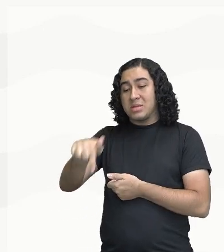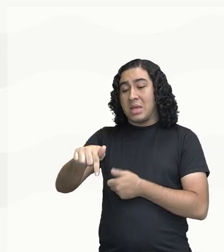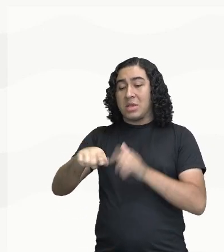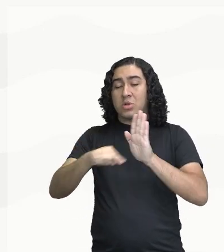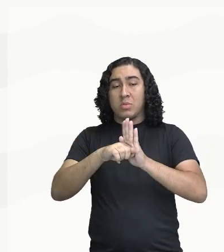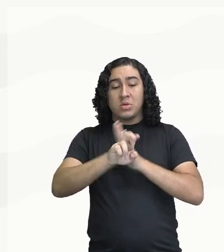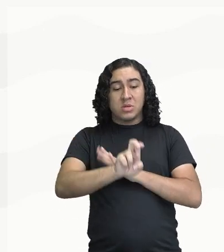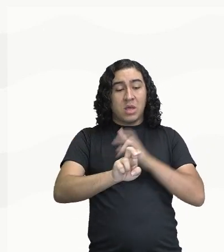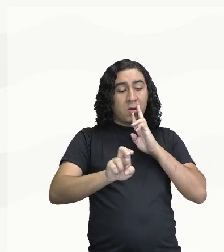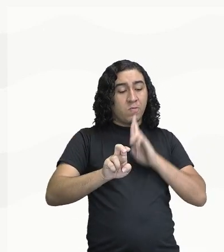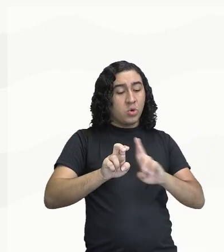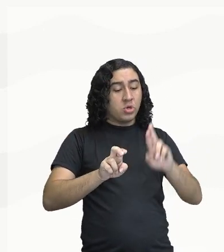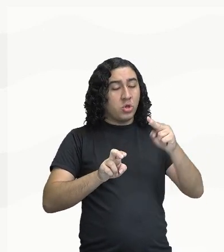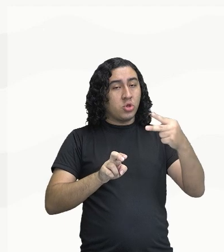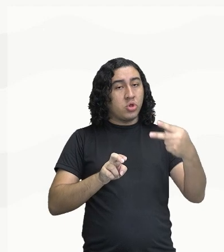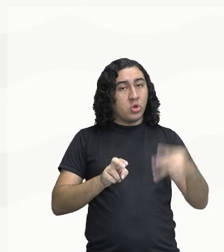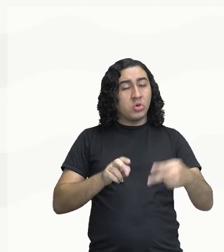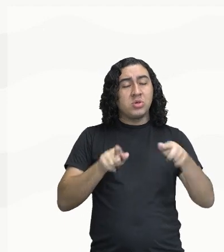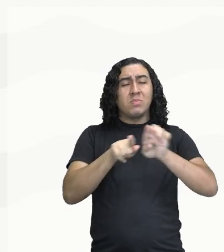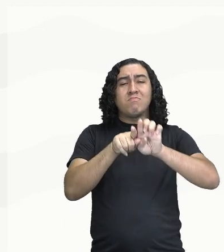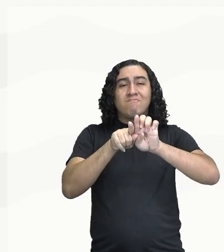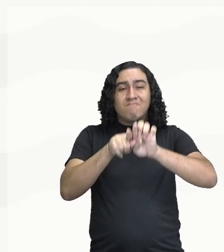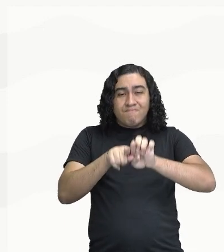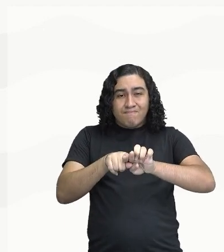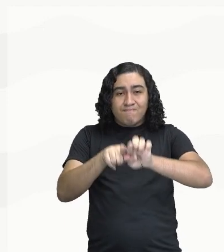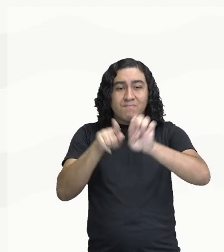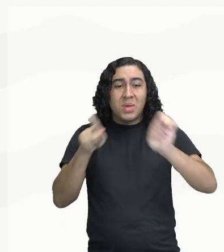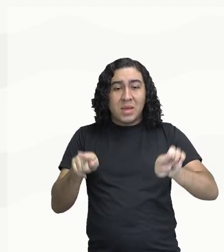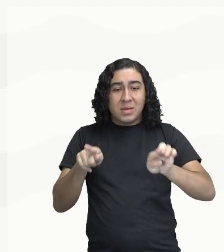ia dar 2, porém,